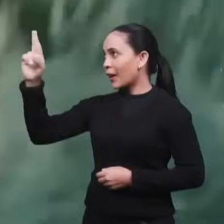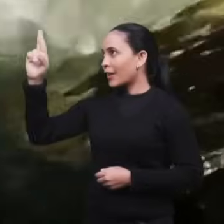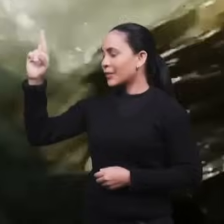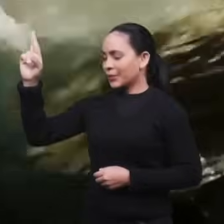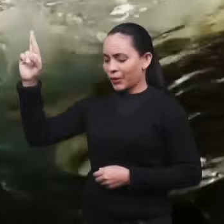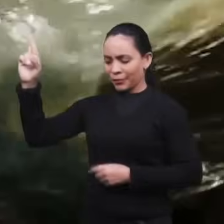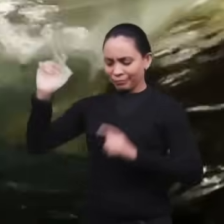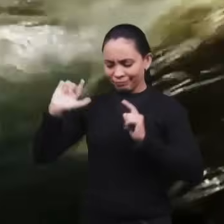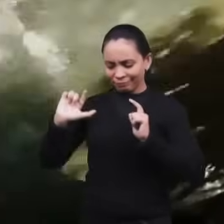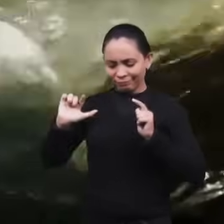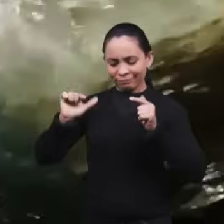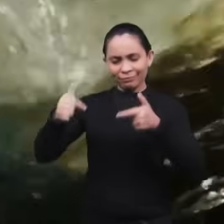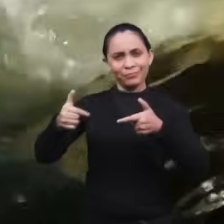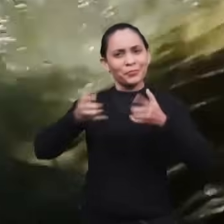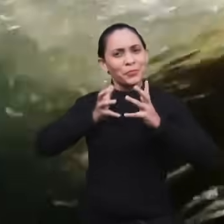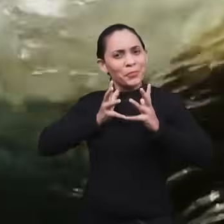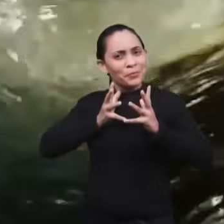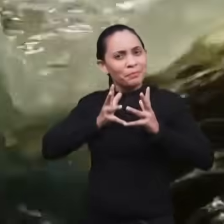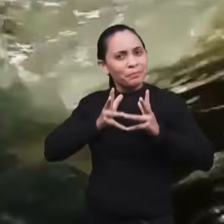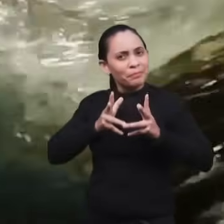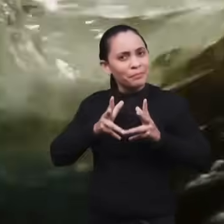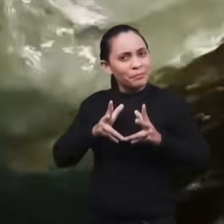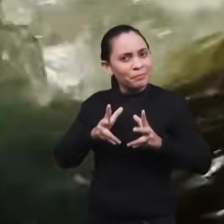vem, purifica-me.